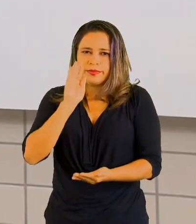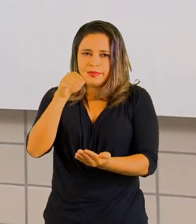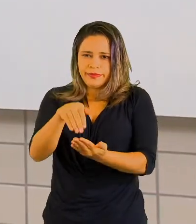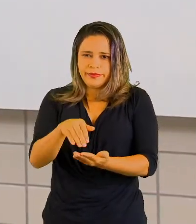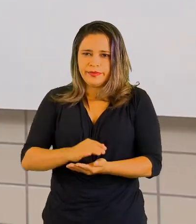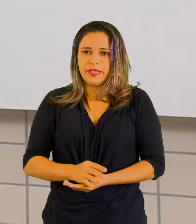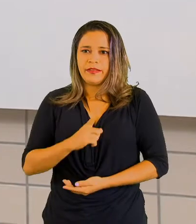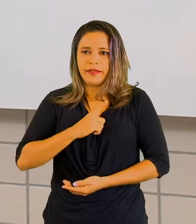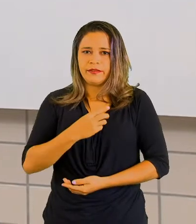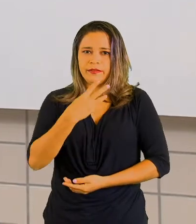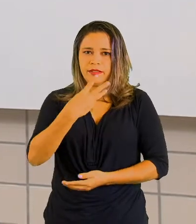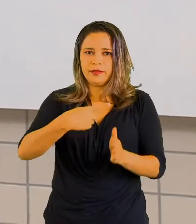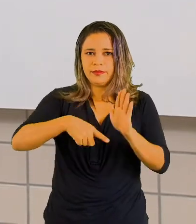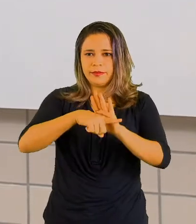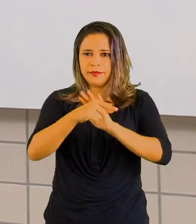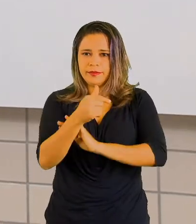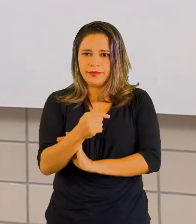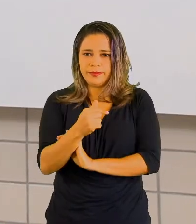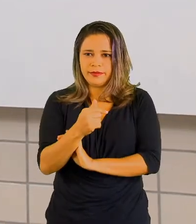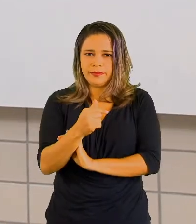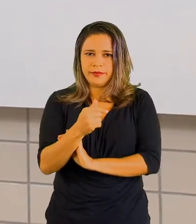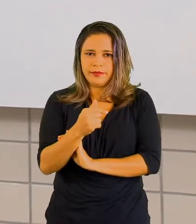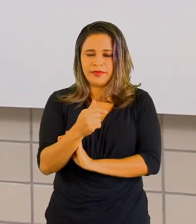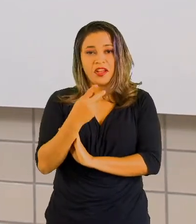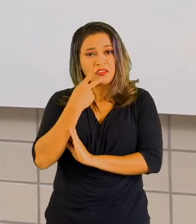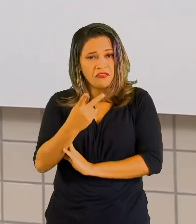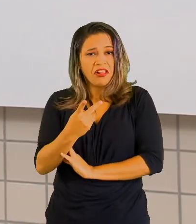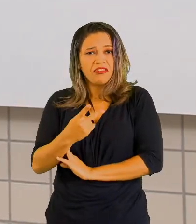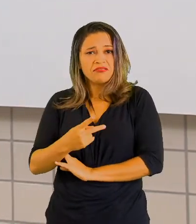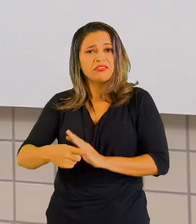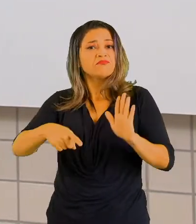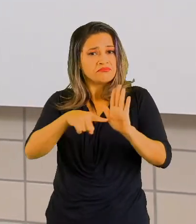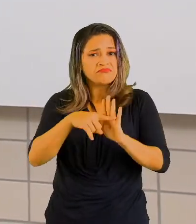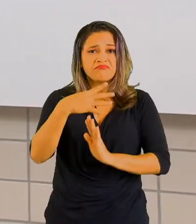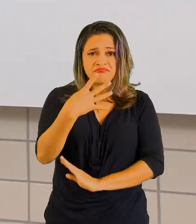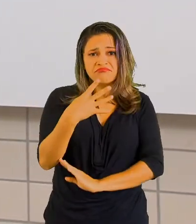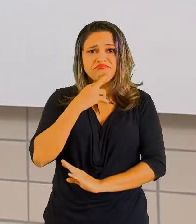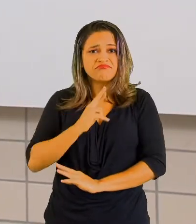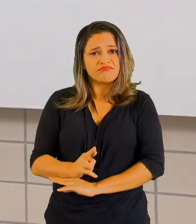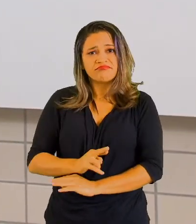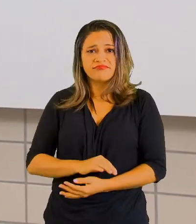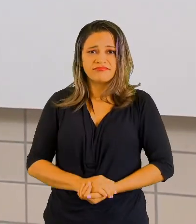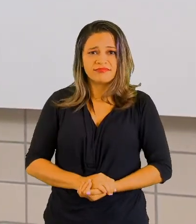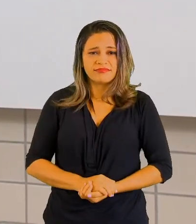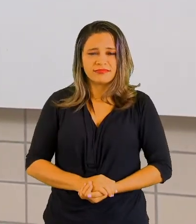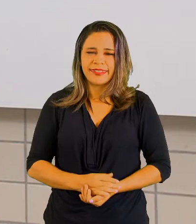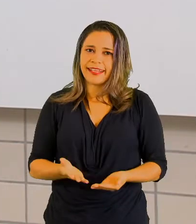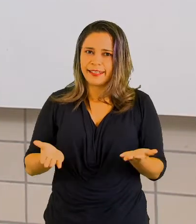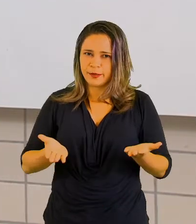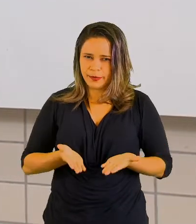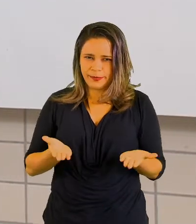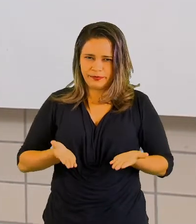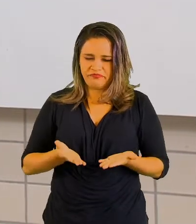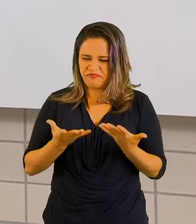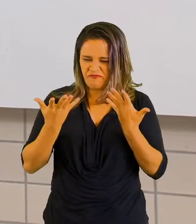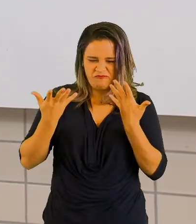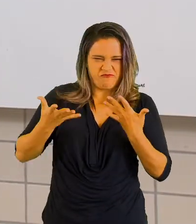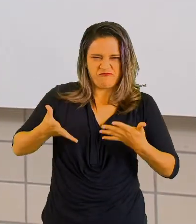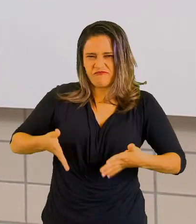3 menos 7 e eu estou dizendo que isso é igual a menos 4. Agora, eu não quero mais